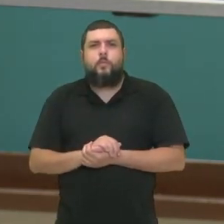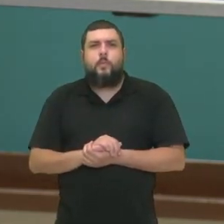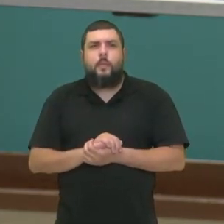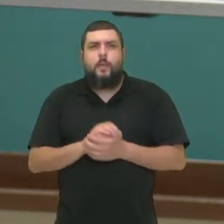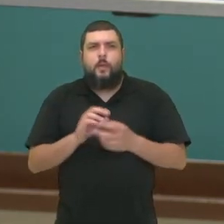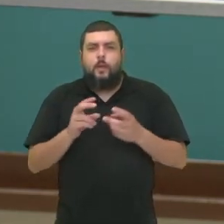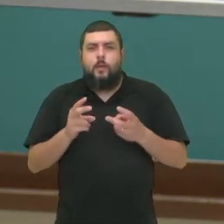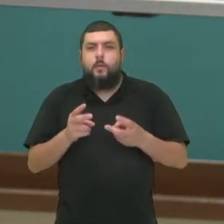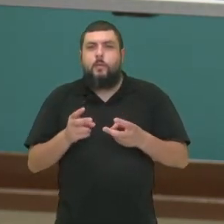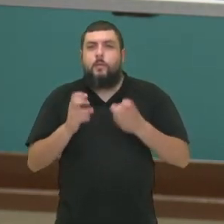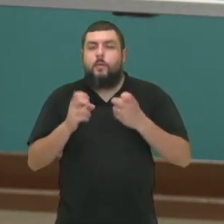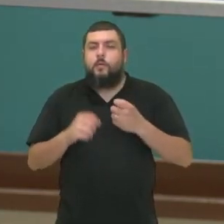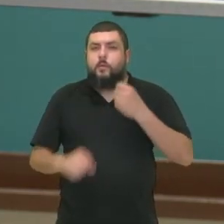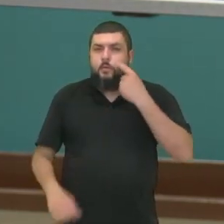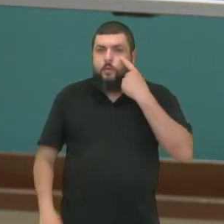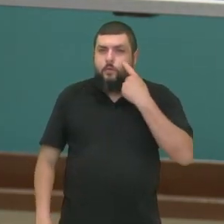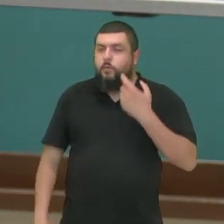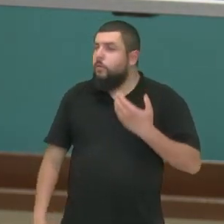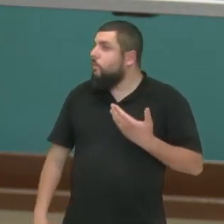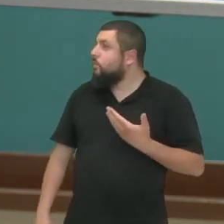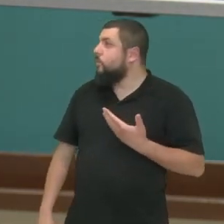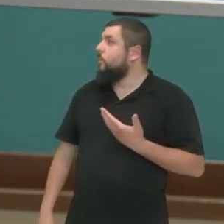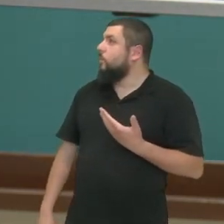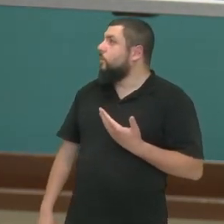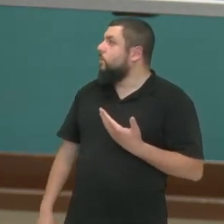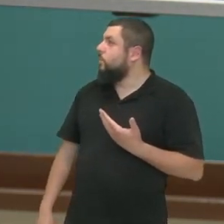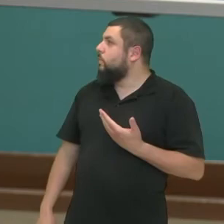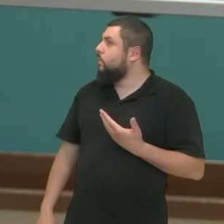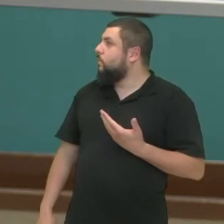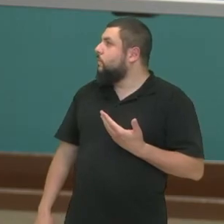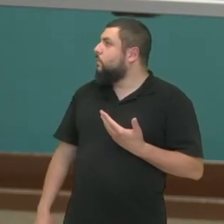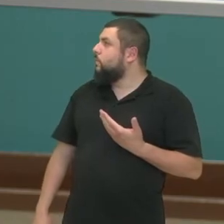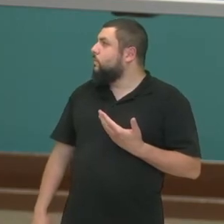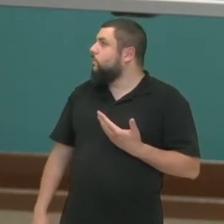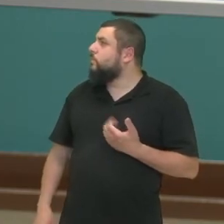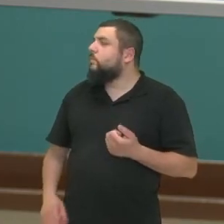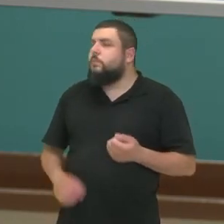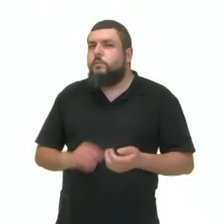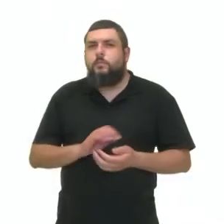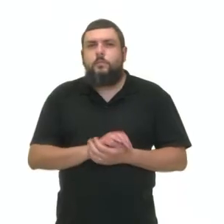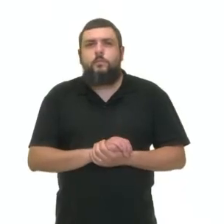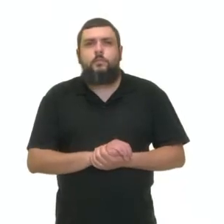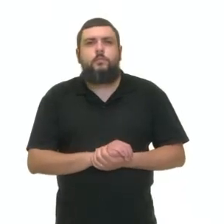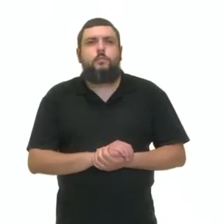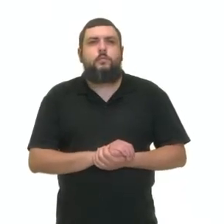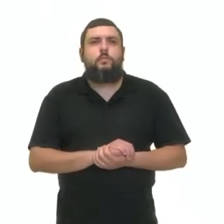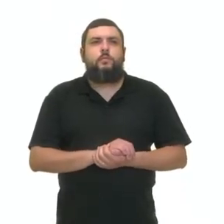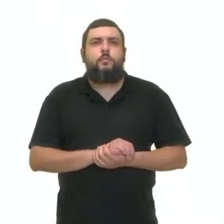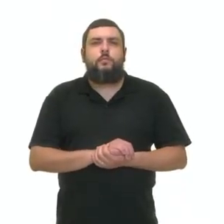o mapa demonstrando as mudanças territoriais da Roma antiga. Vamos lá?